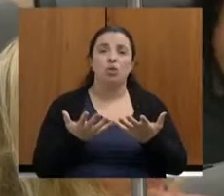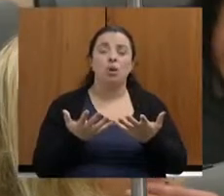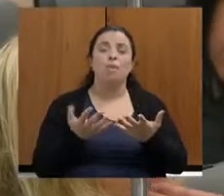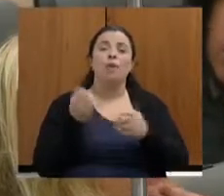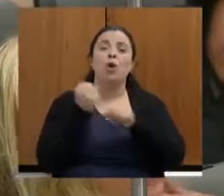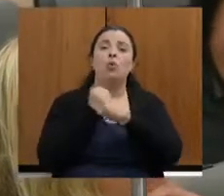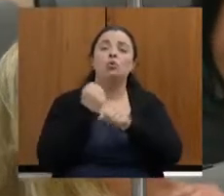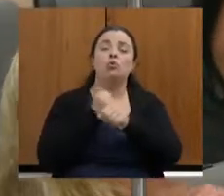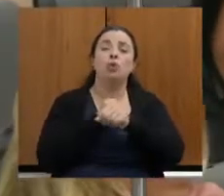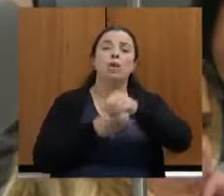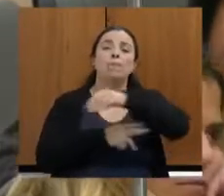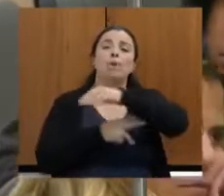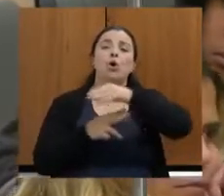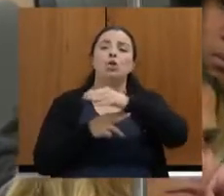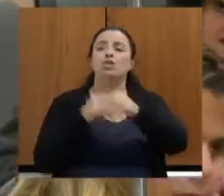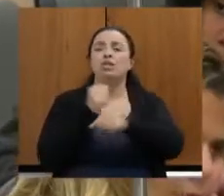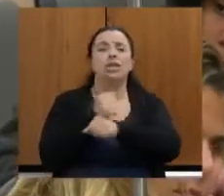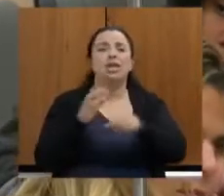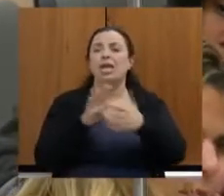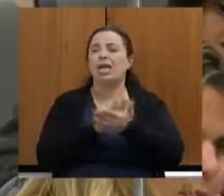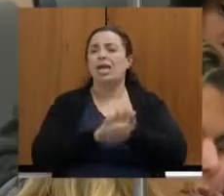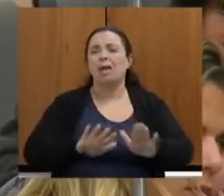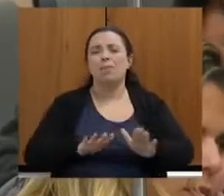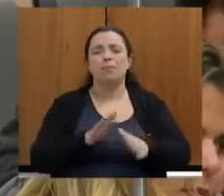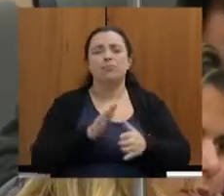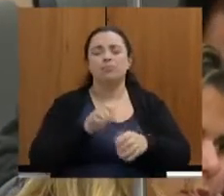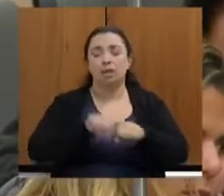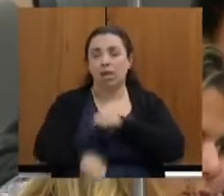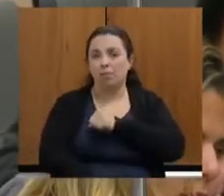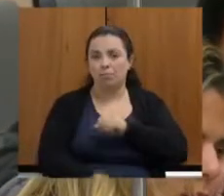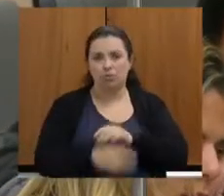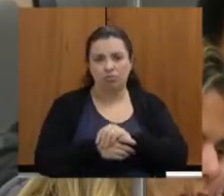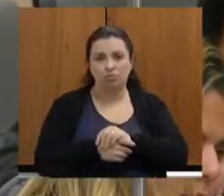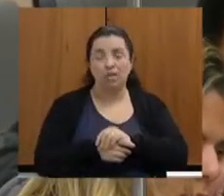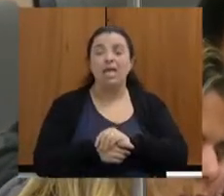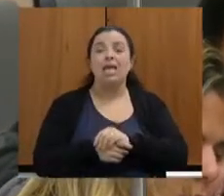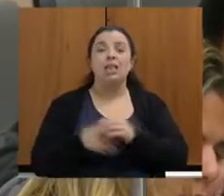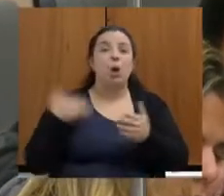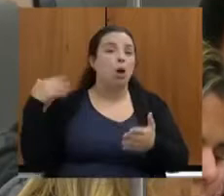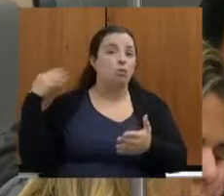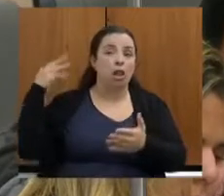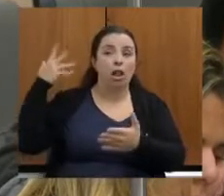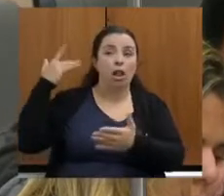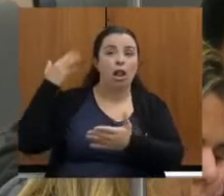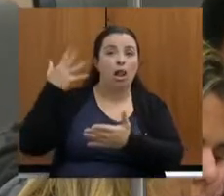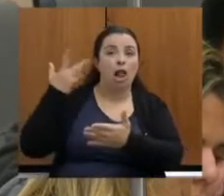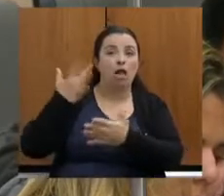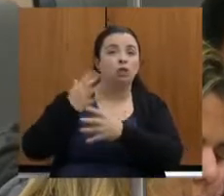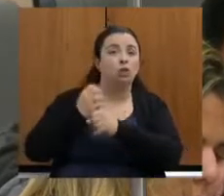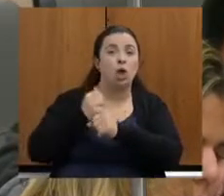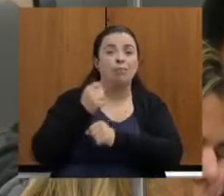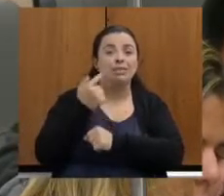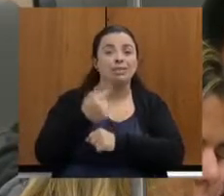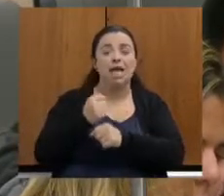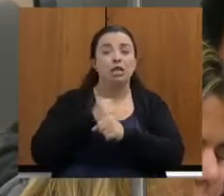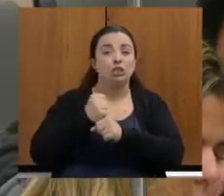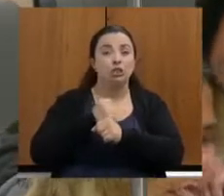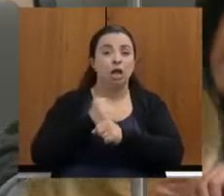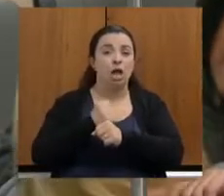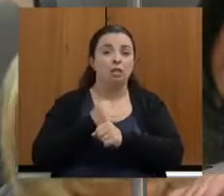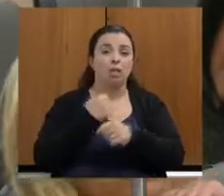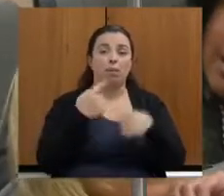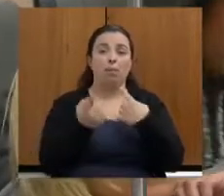na época ela até hoje são Já são quase sete anos que que tá esses veículos passando